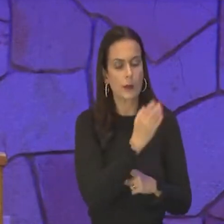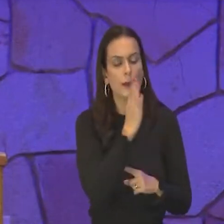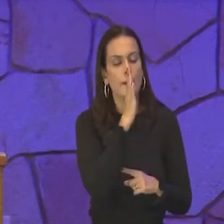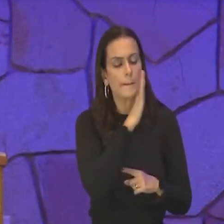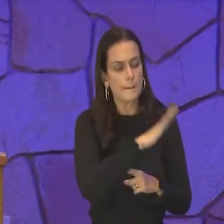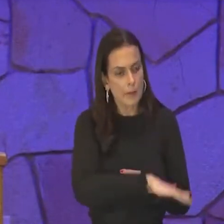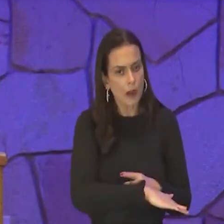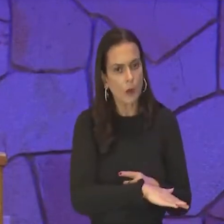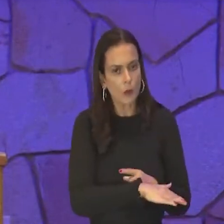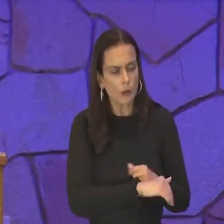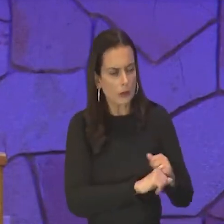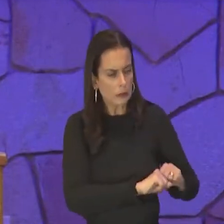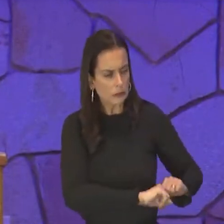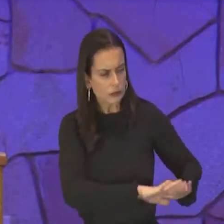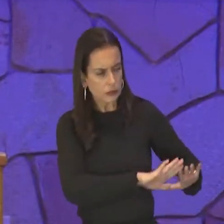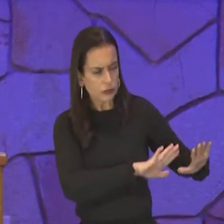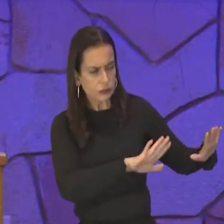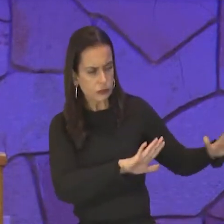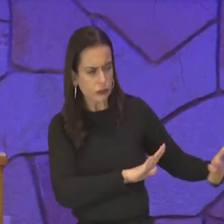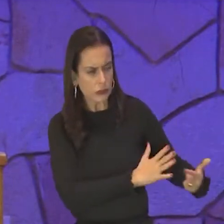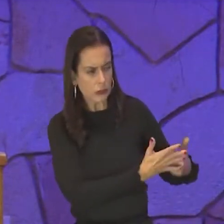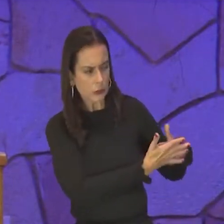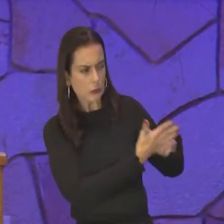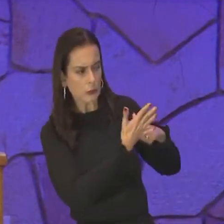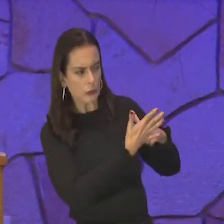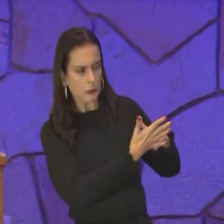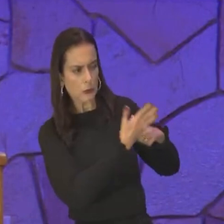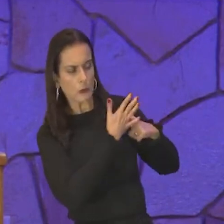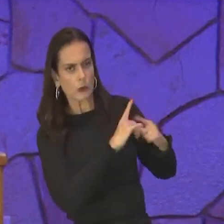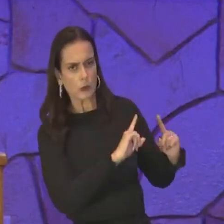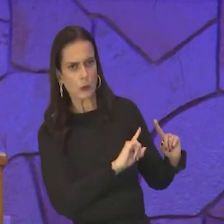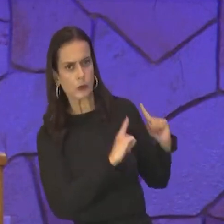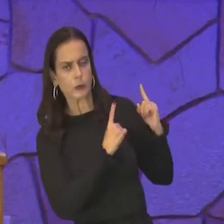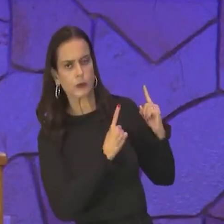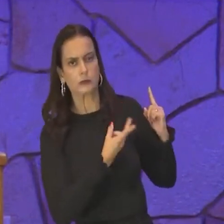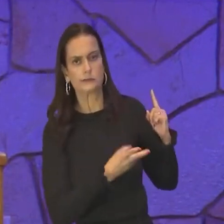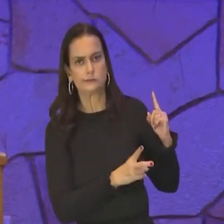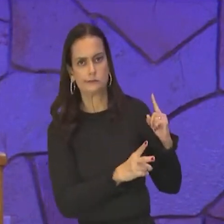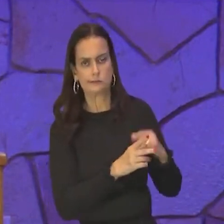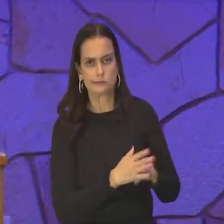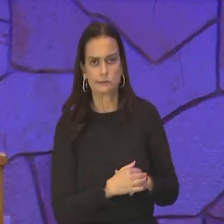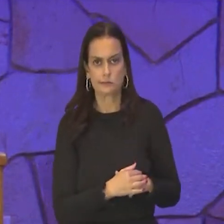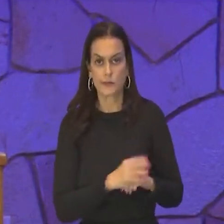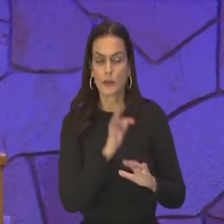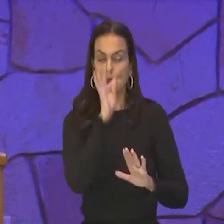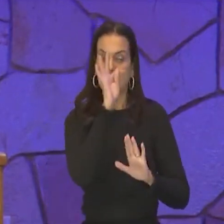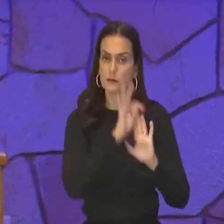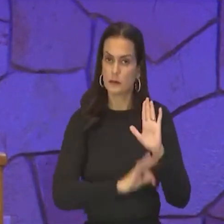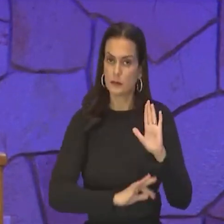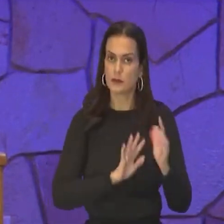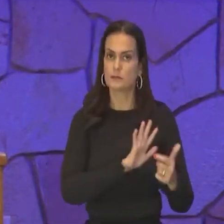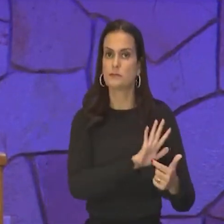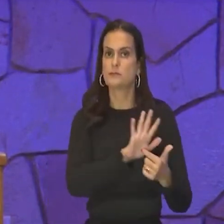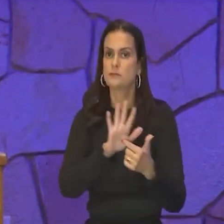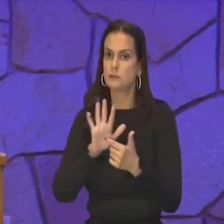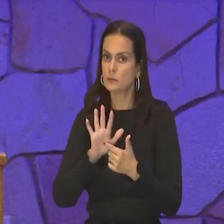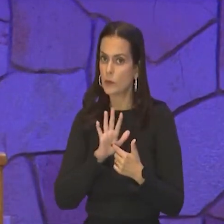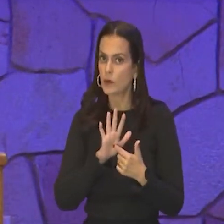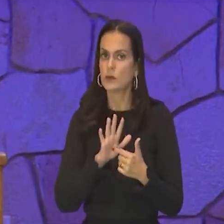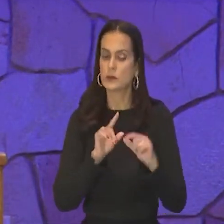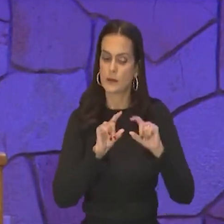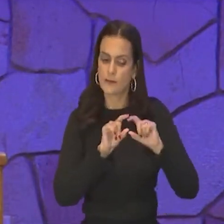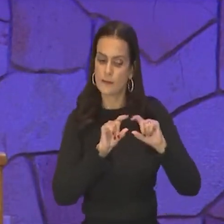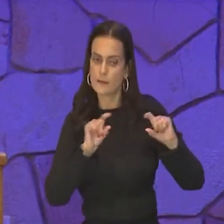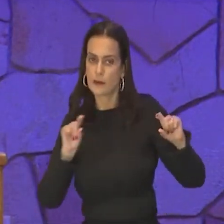que se descortina a cada dia diante de nós. E esse texto nos mostra esta palavra, esta